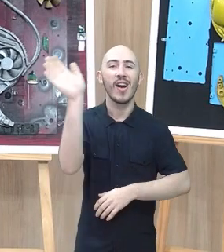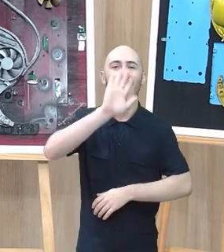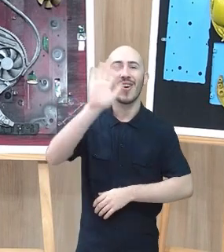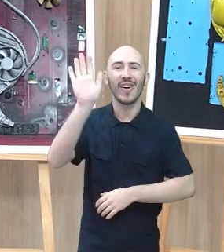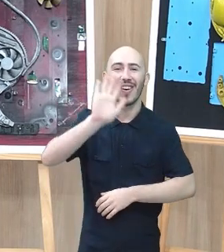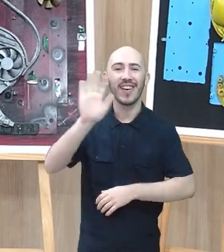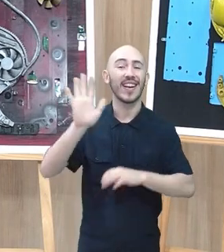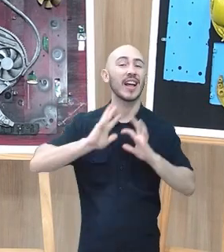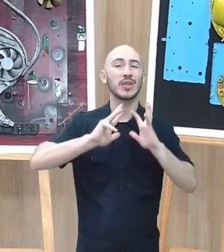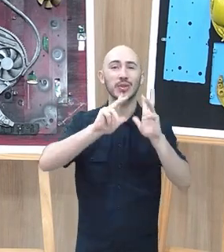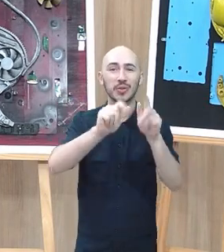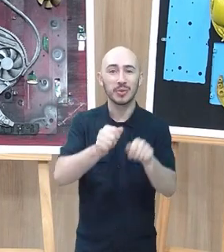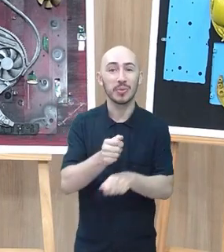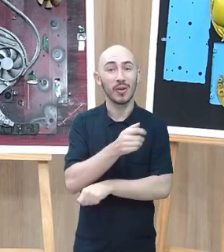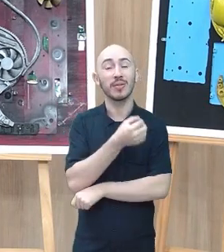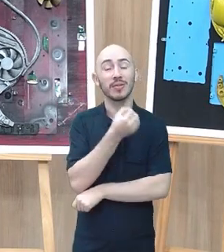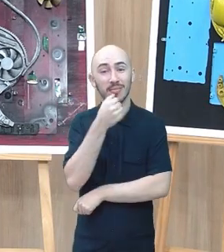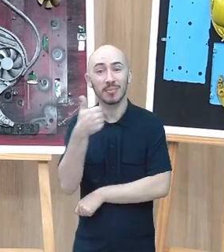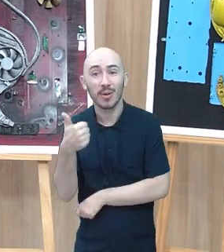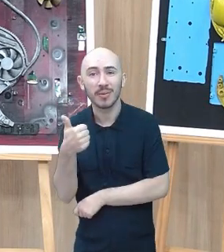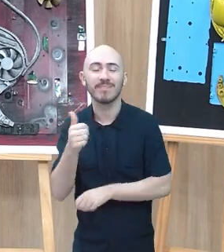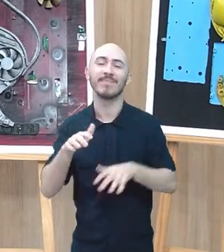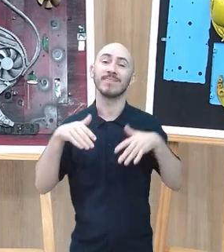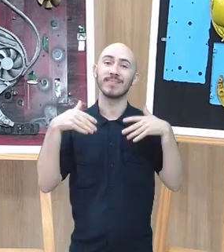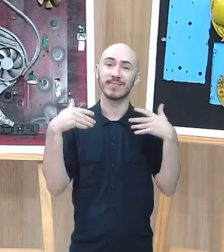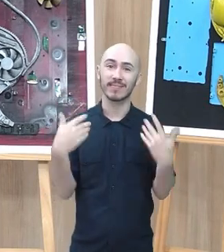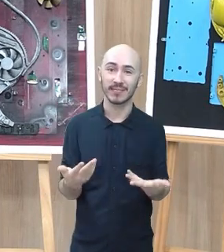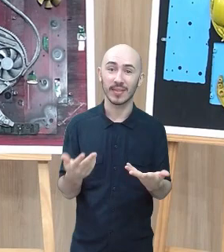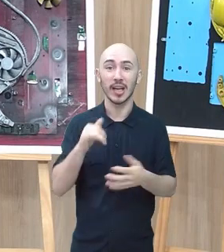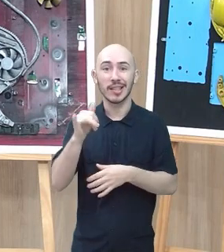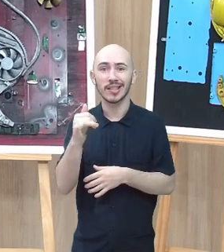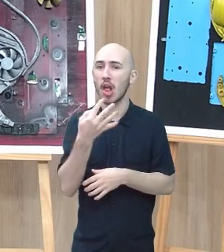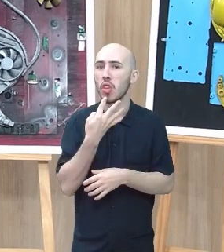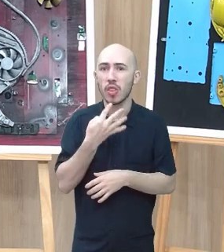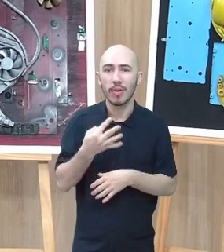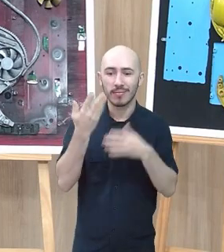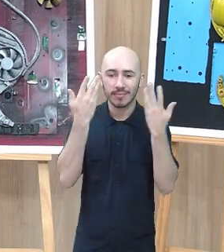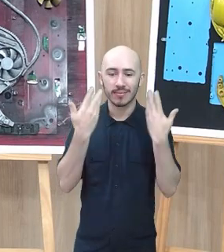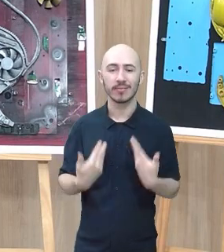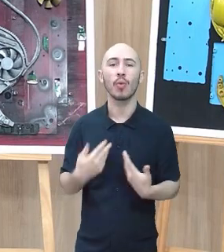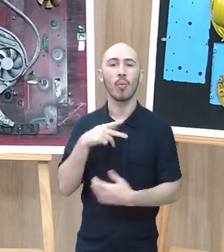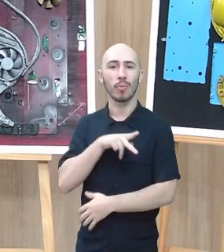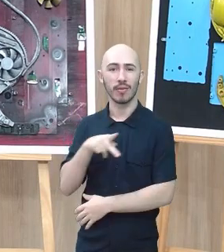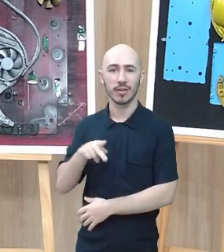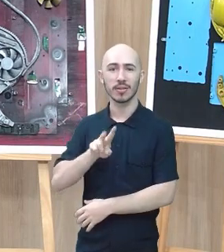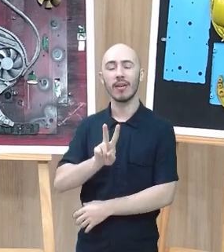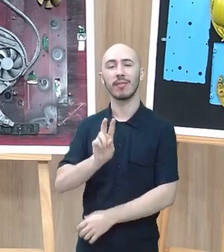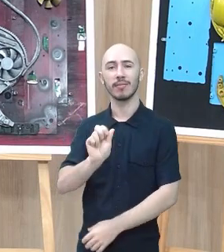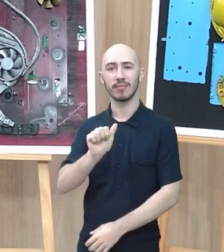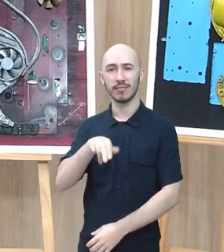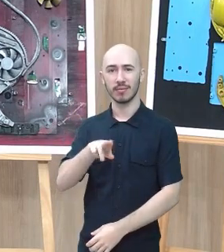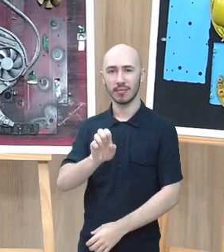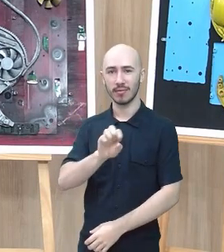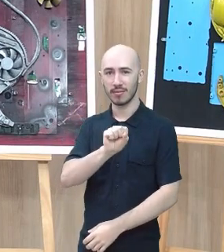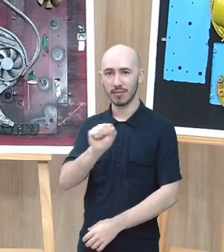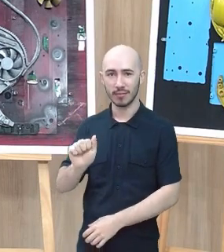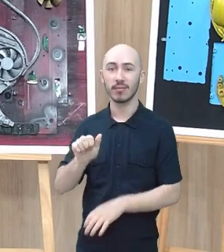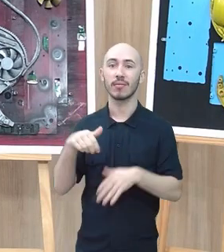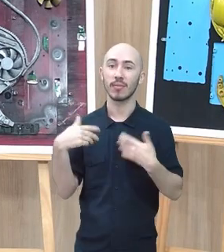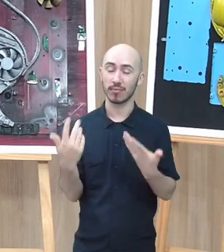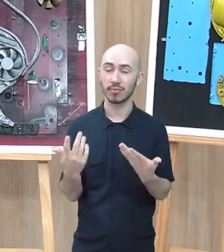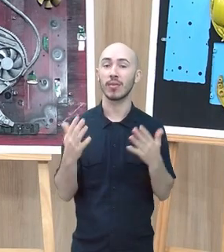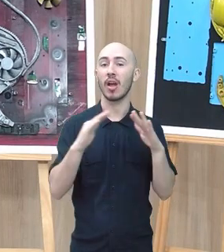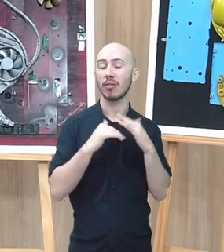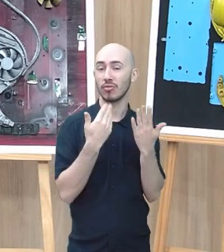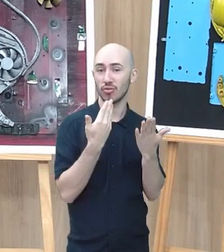Olá, pessoal, tudo bem com vocês? Bom, para quem ainda não me conhece, sou professora Vanessa da Escola Municipal para